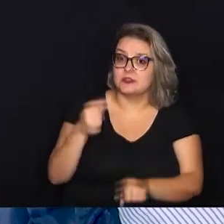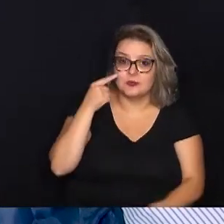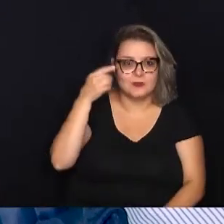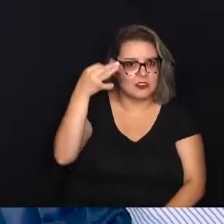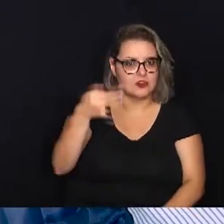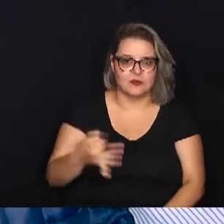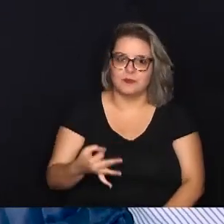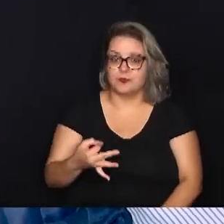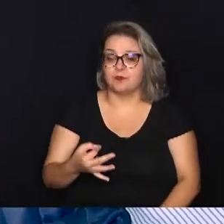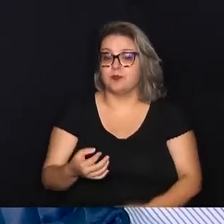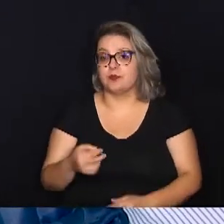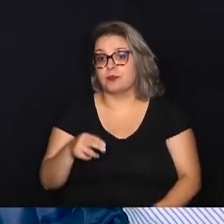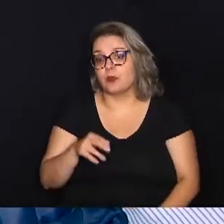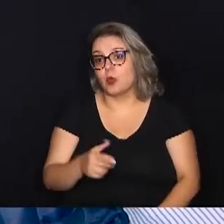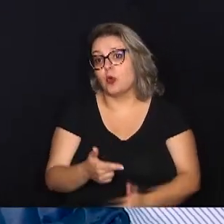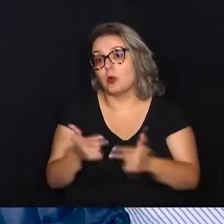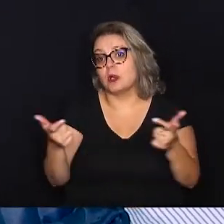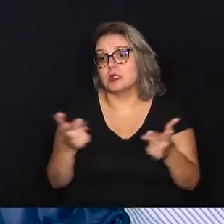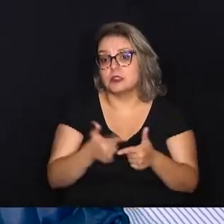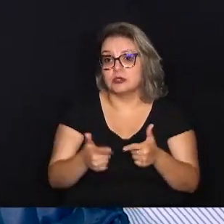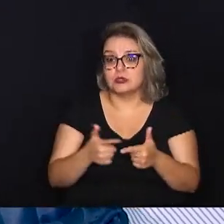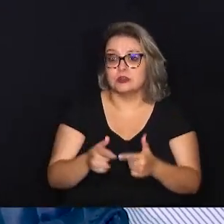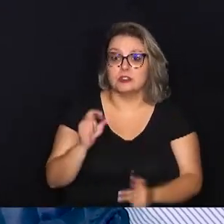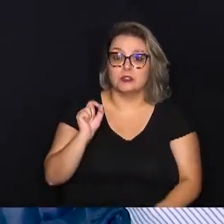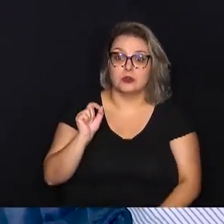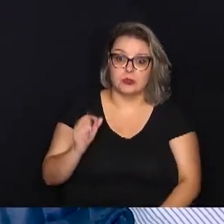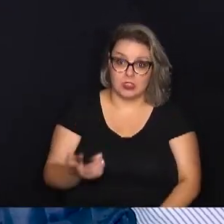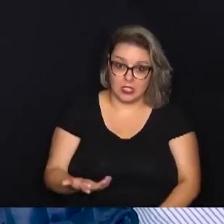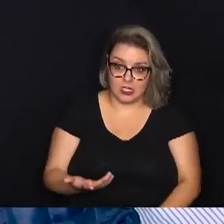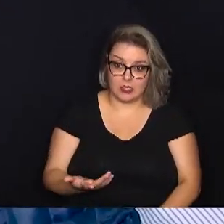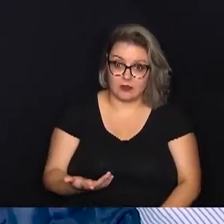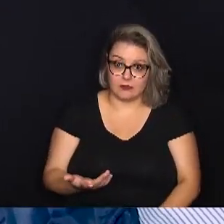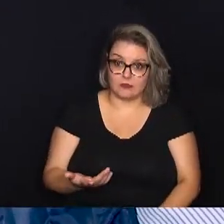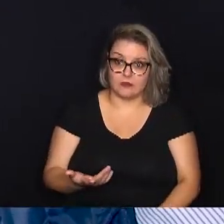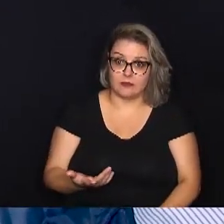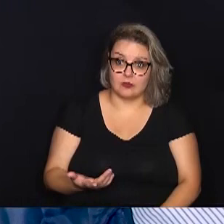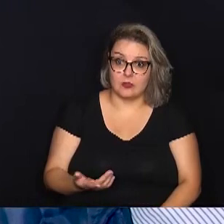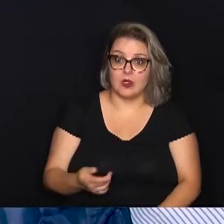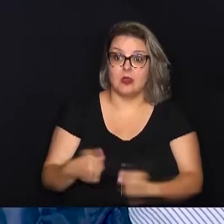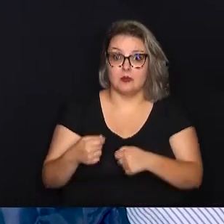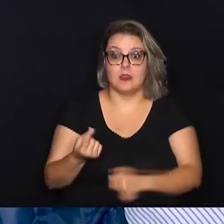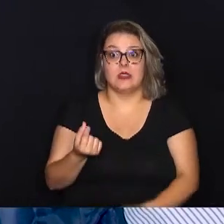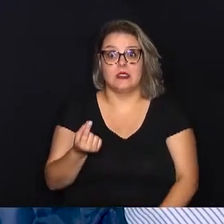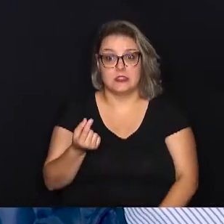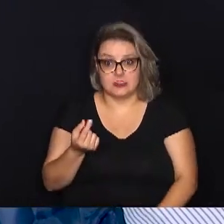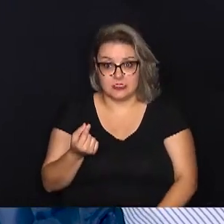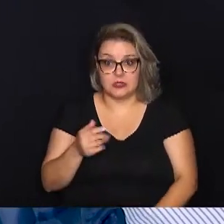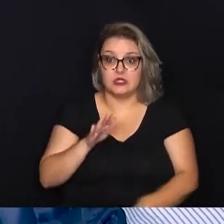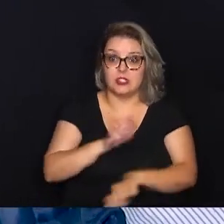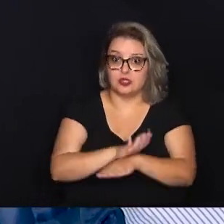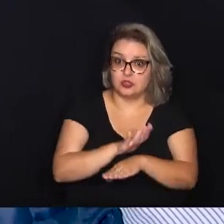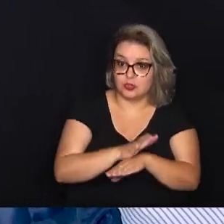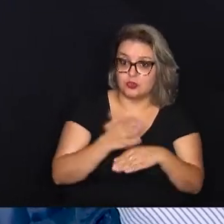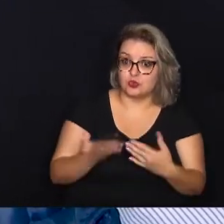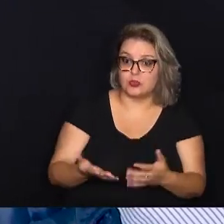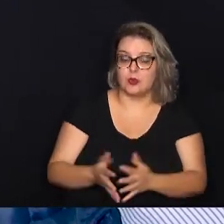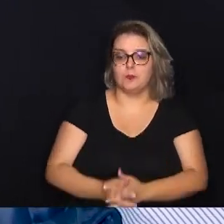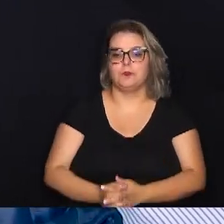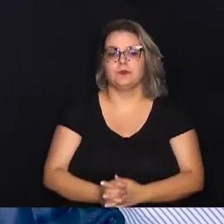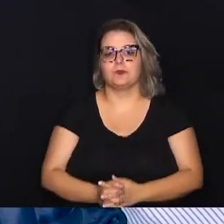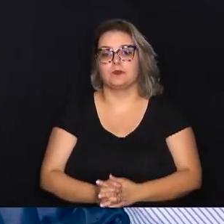ideal. O grande problema é que isso requer financeiro, a parte